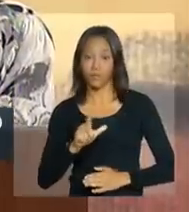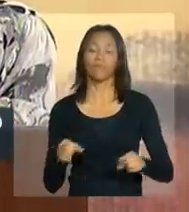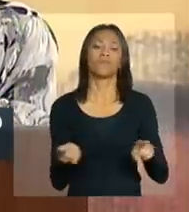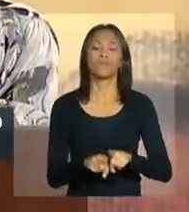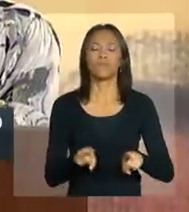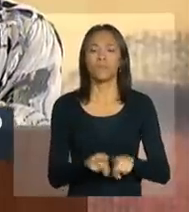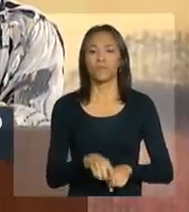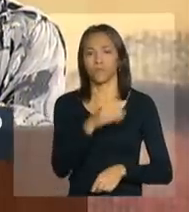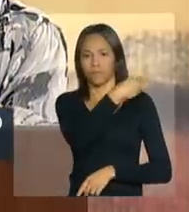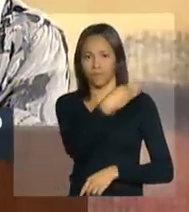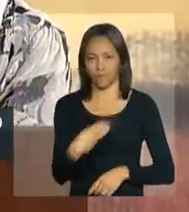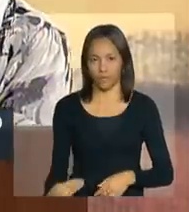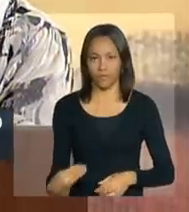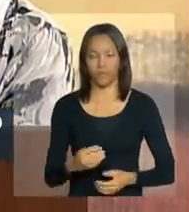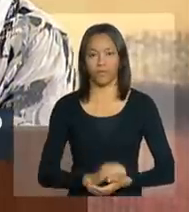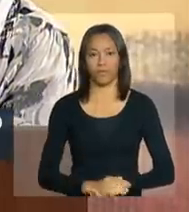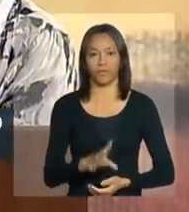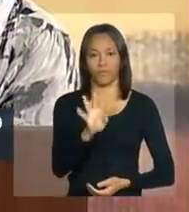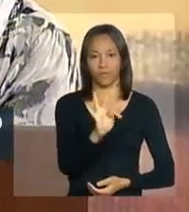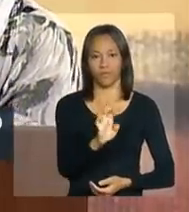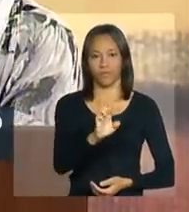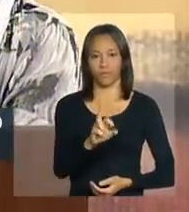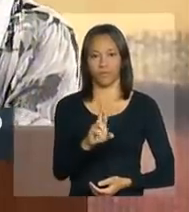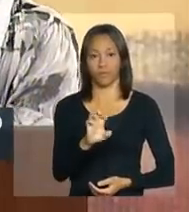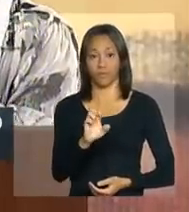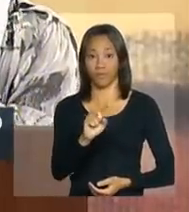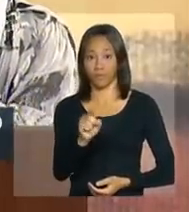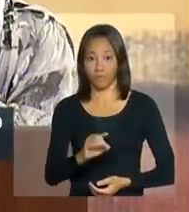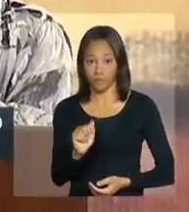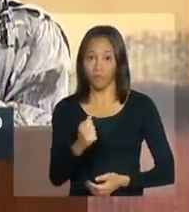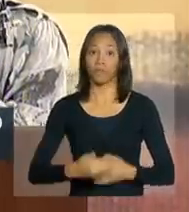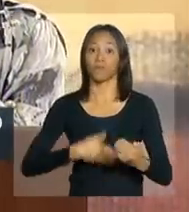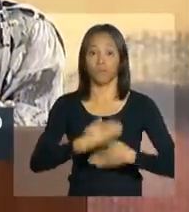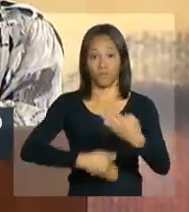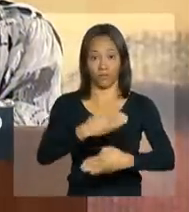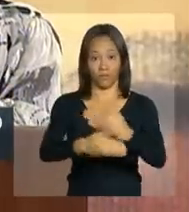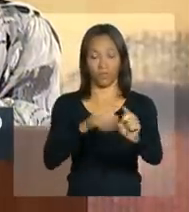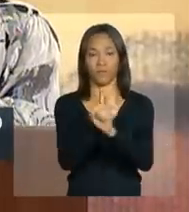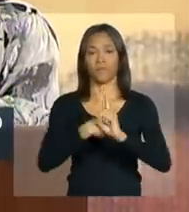senhoras ministras Teresa Campelo do Desenvolvimento